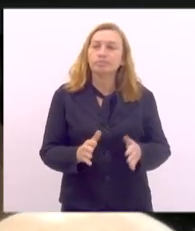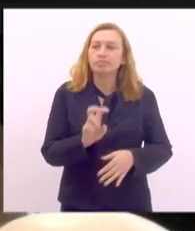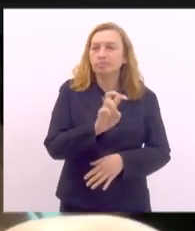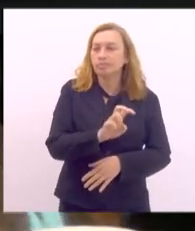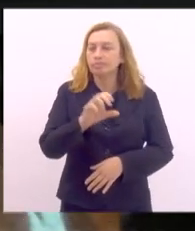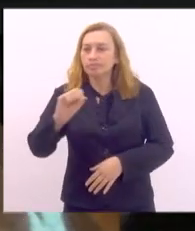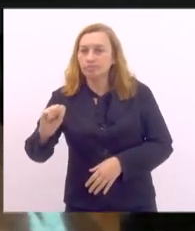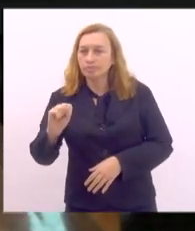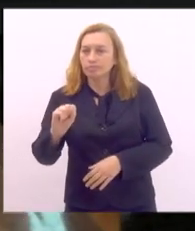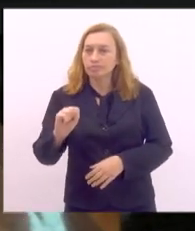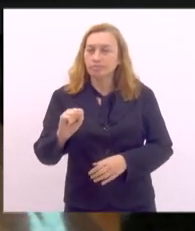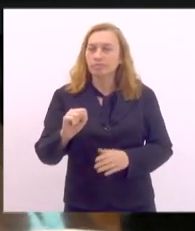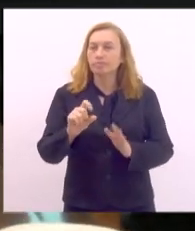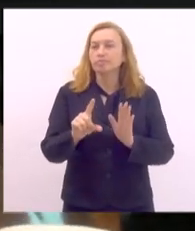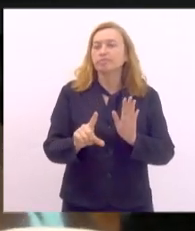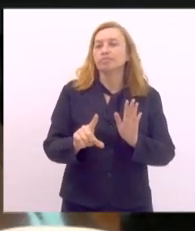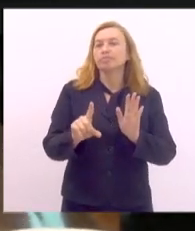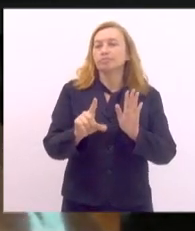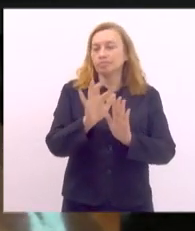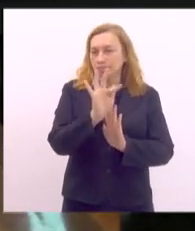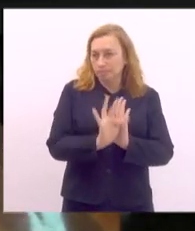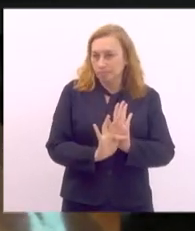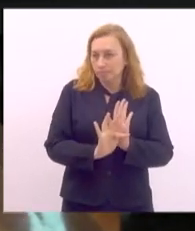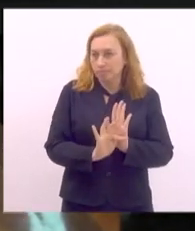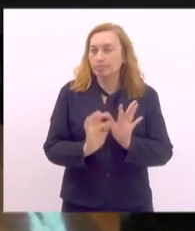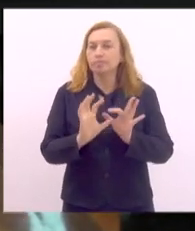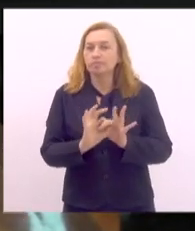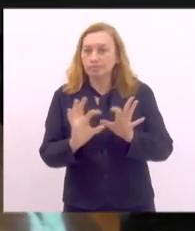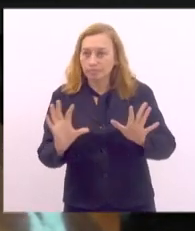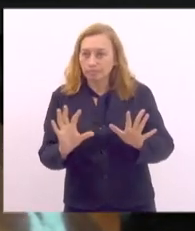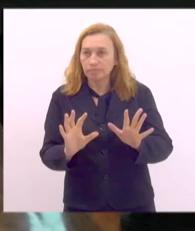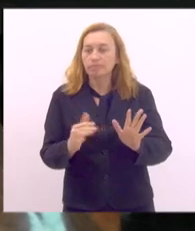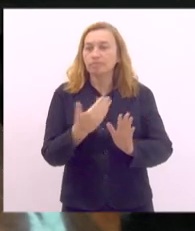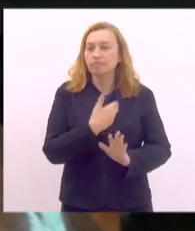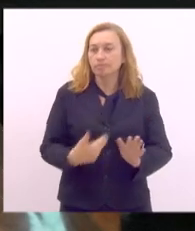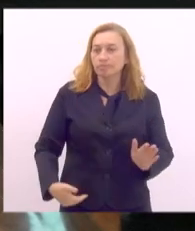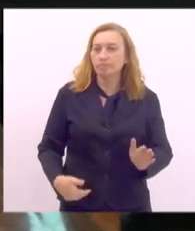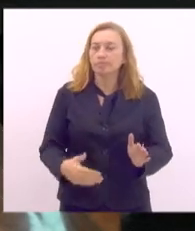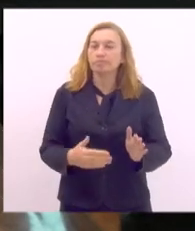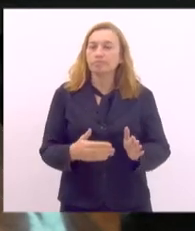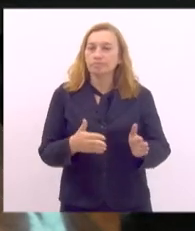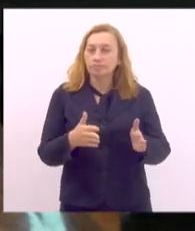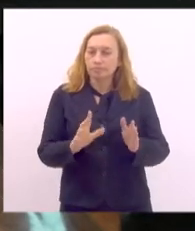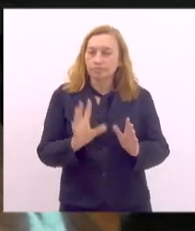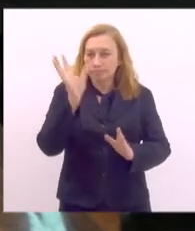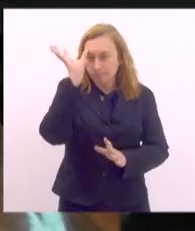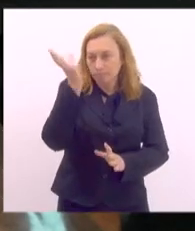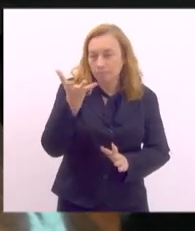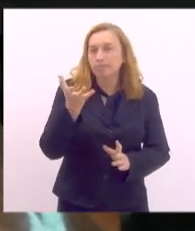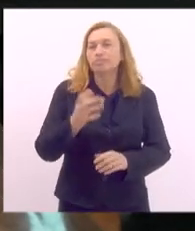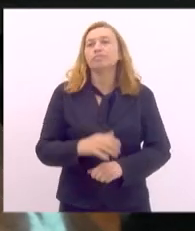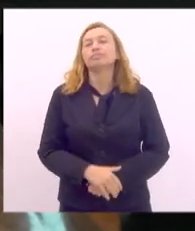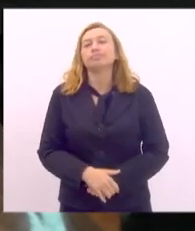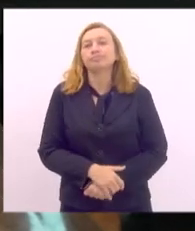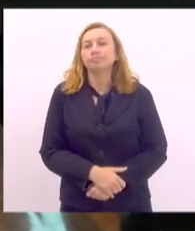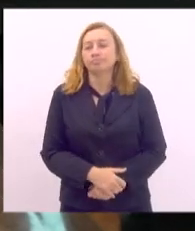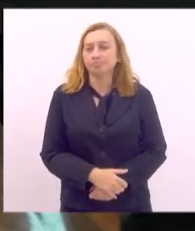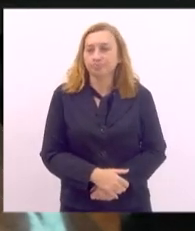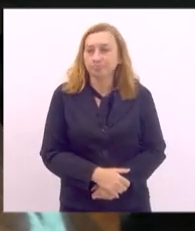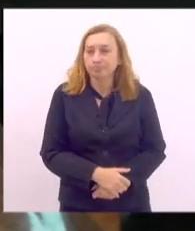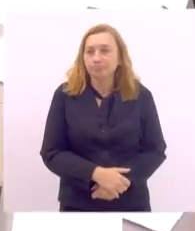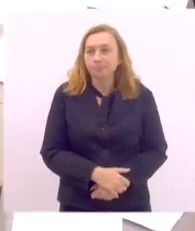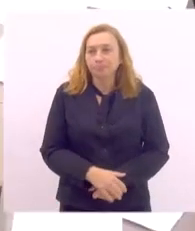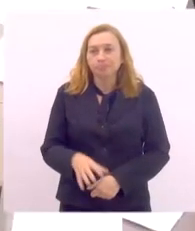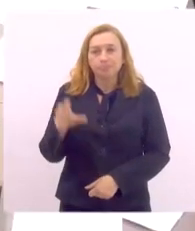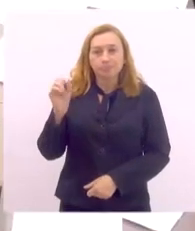8º ficassem com texto autorizativo, que o governo problematizou isso durante a tramitação e ficaram com textos autorizativos. Vamos